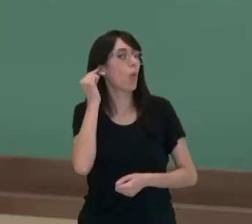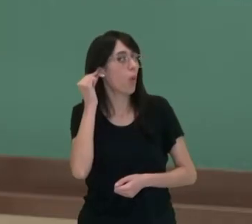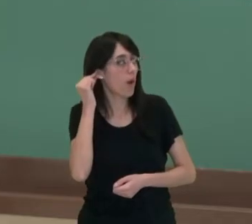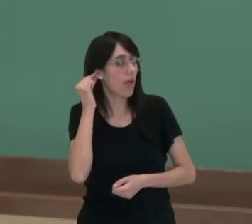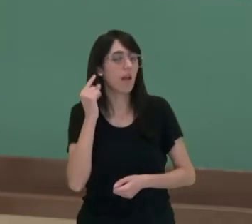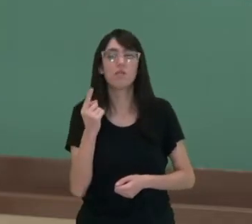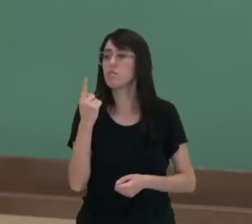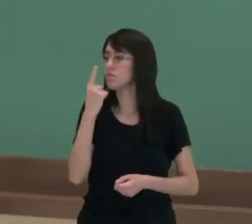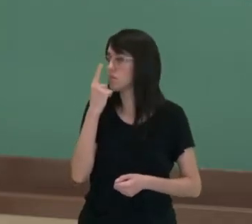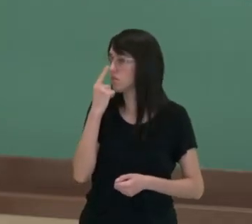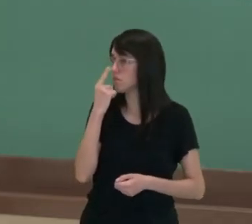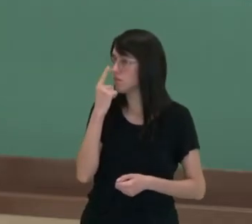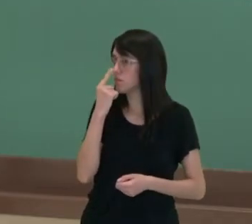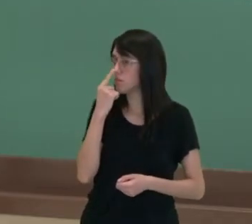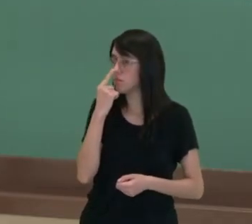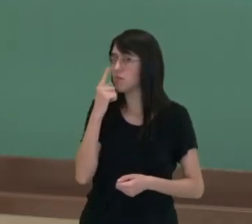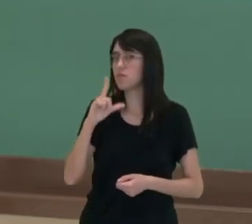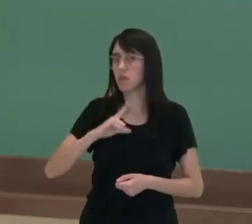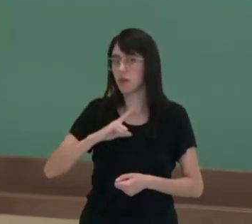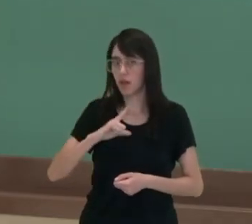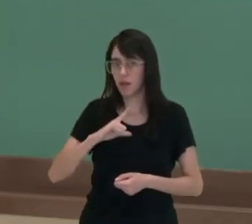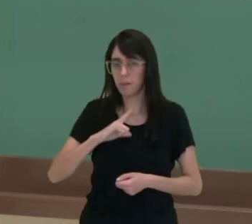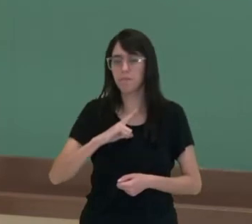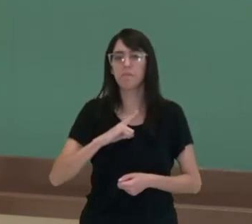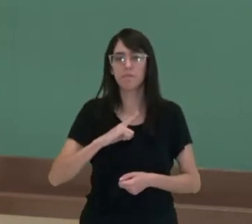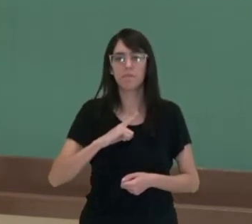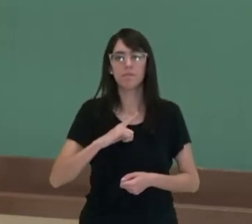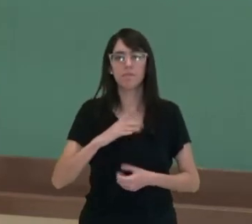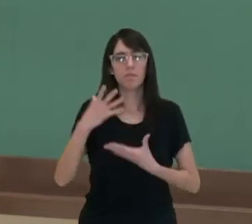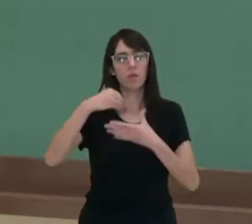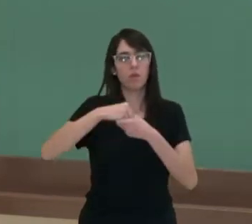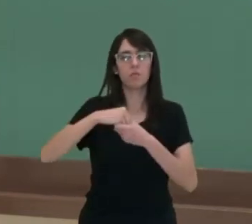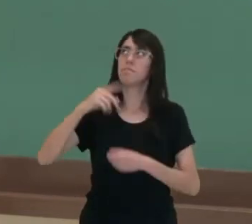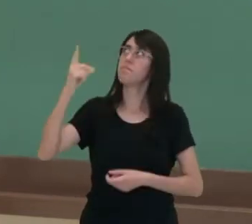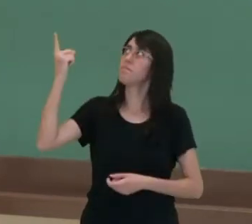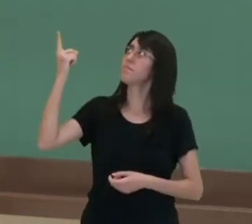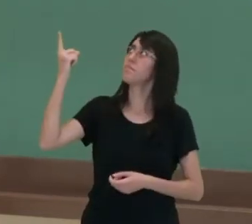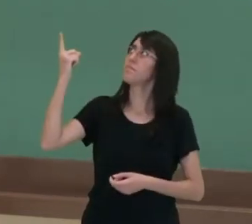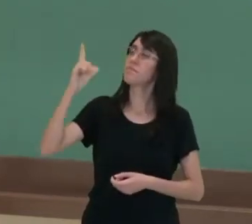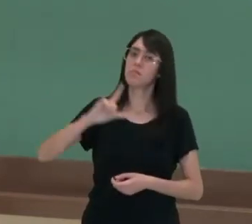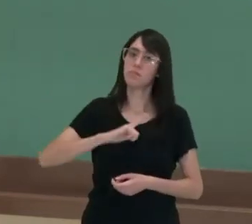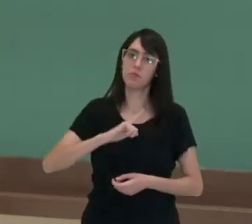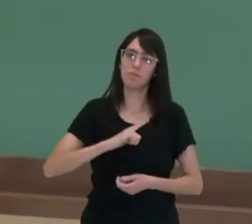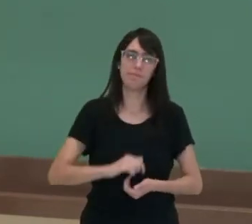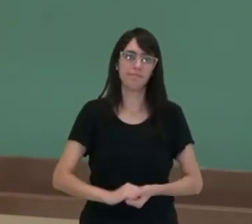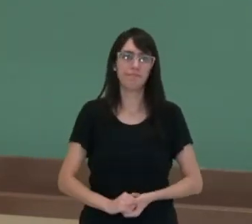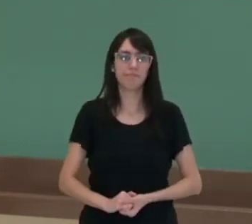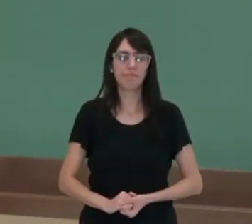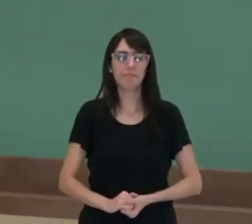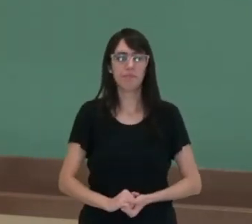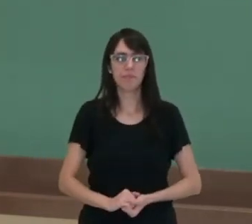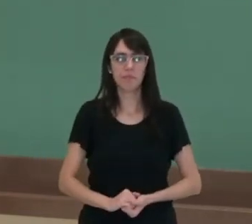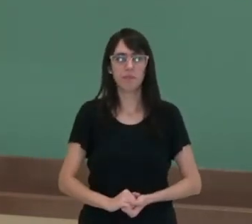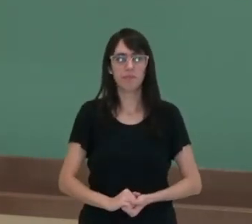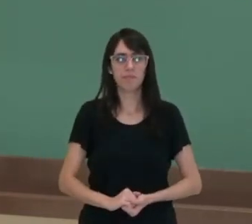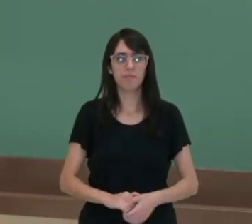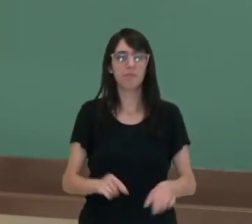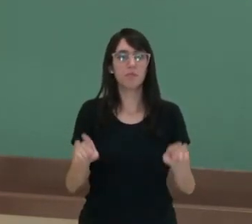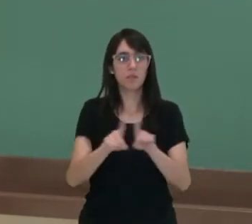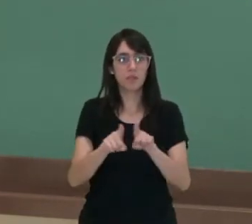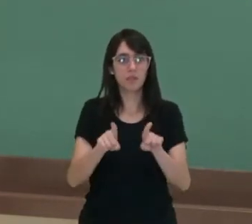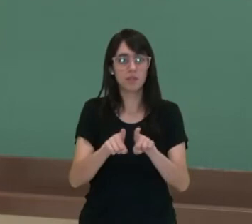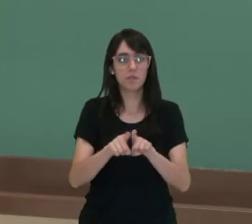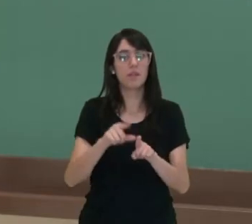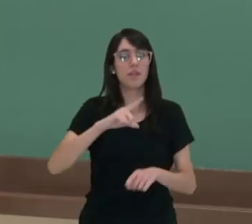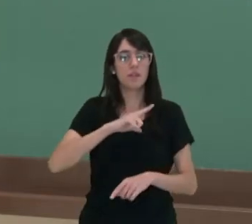do nariz, né, na epiglote, nós encontramos cartilagem elástica. E também nós